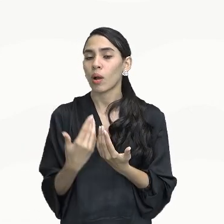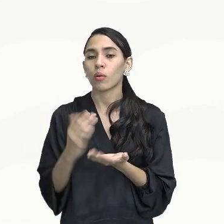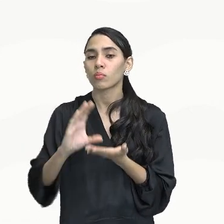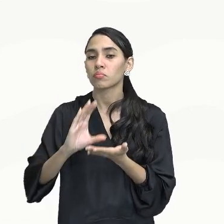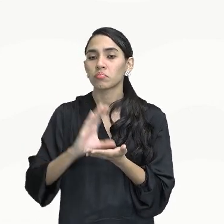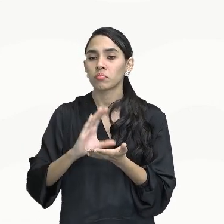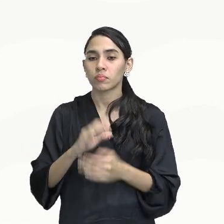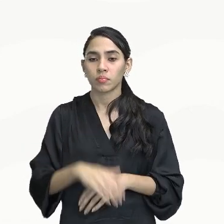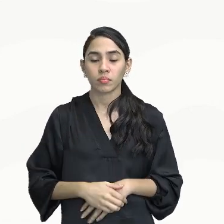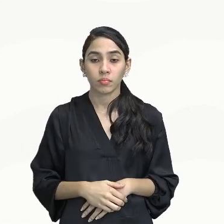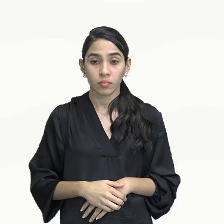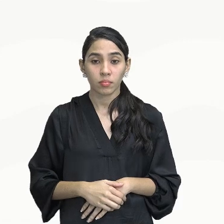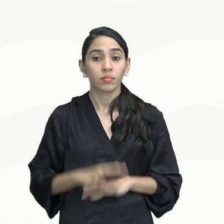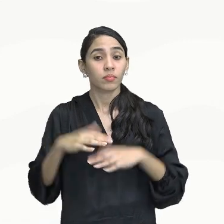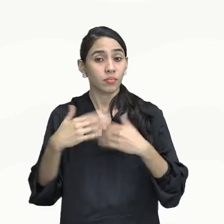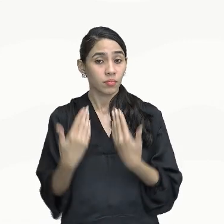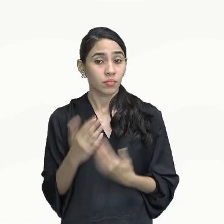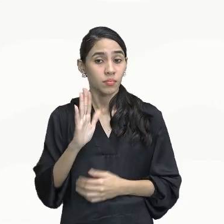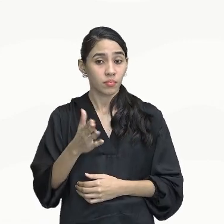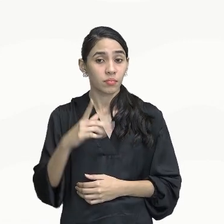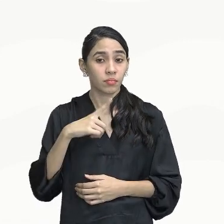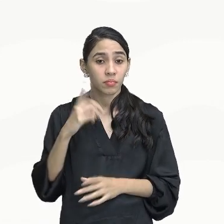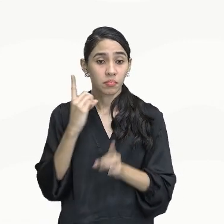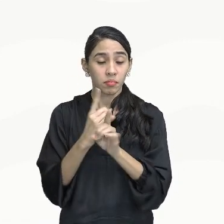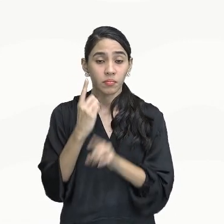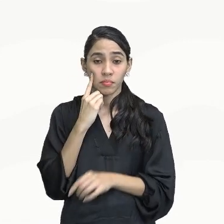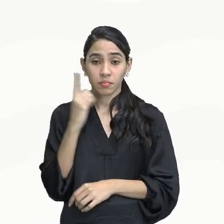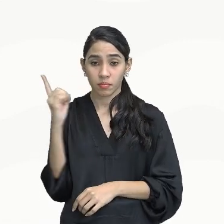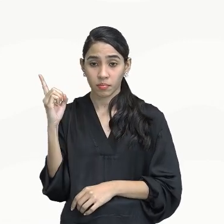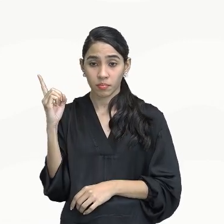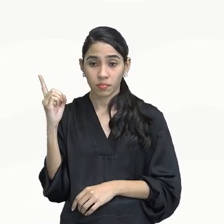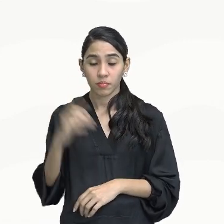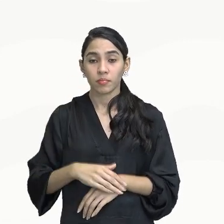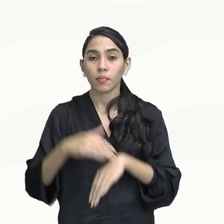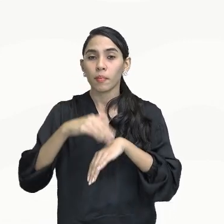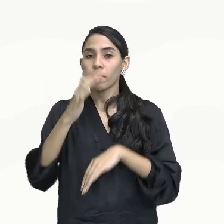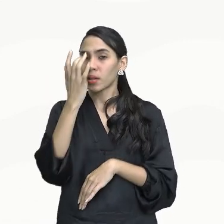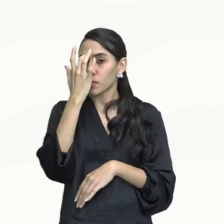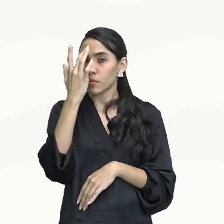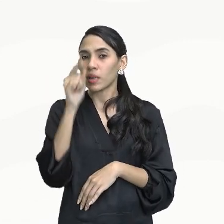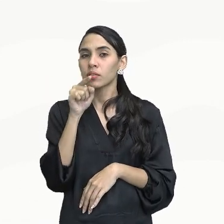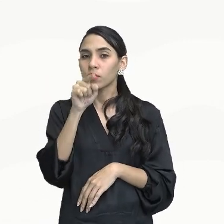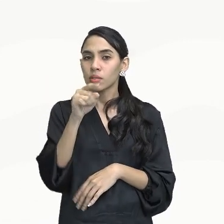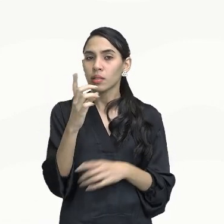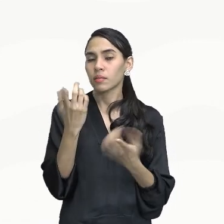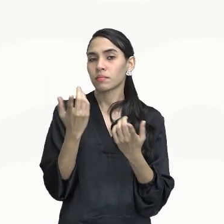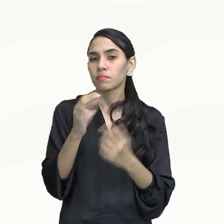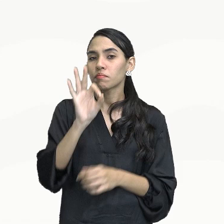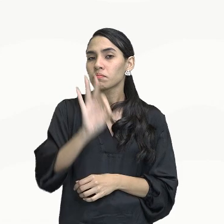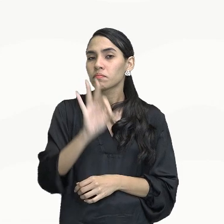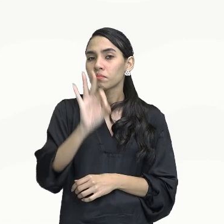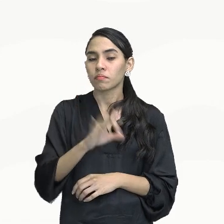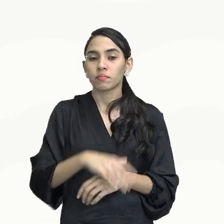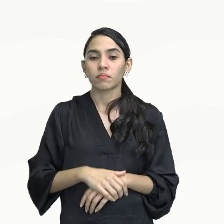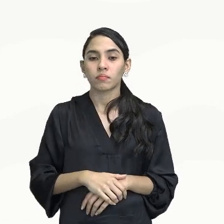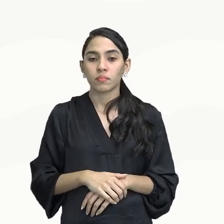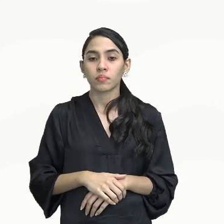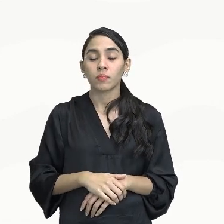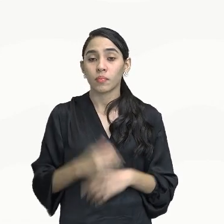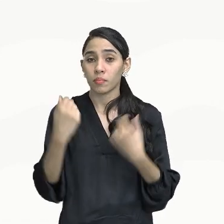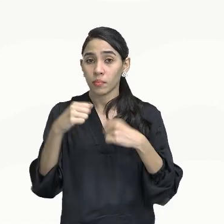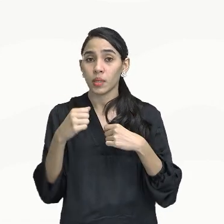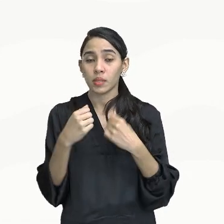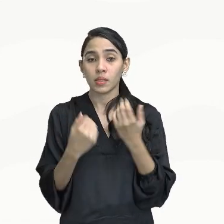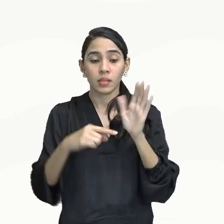lucro? Ora, nós já ali verificamos. A maneira mais fácil de você verificar a porcentagem é você pegar ali